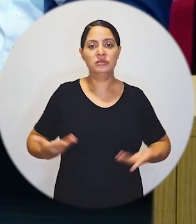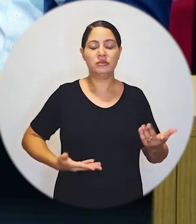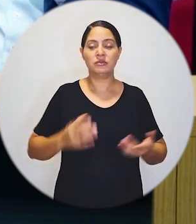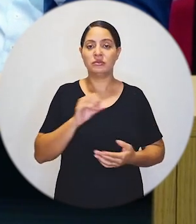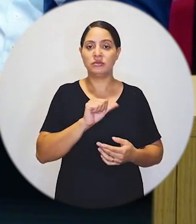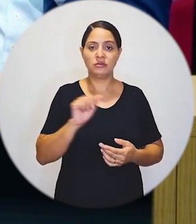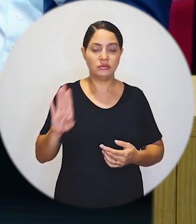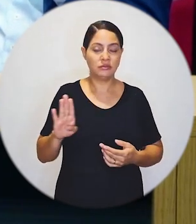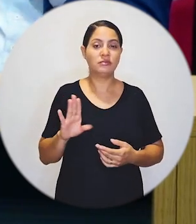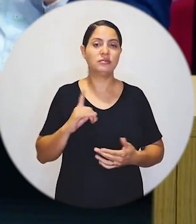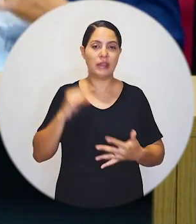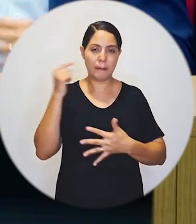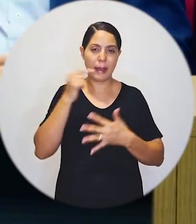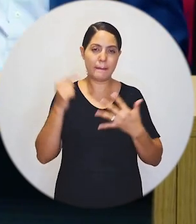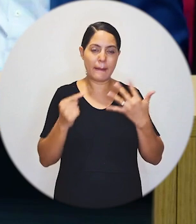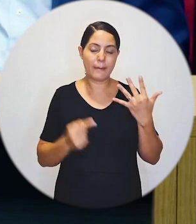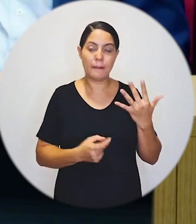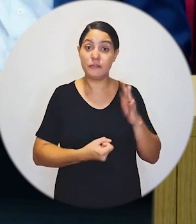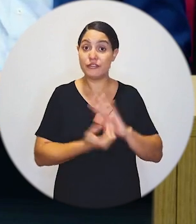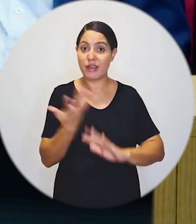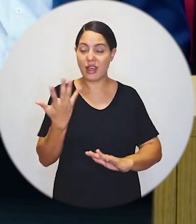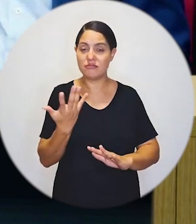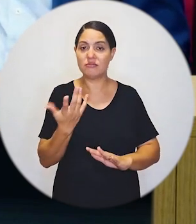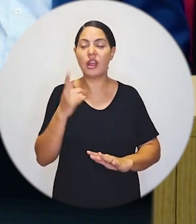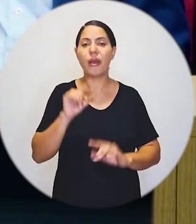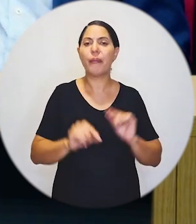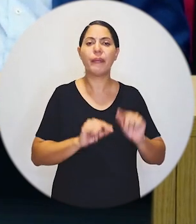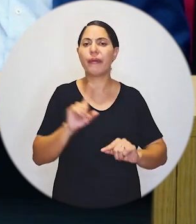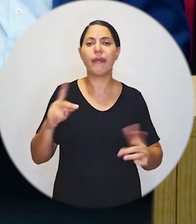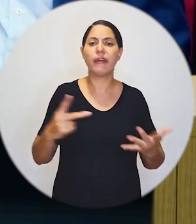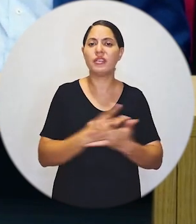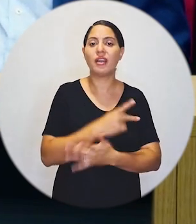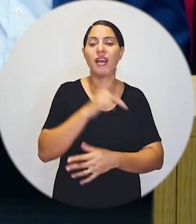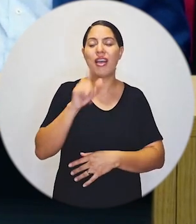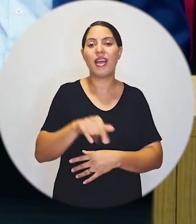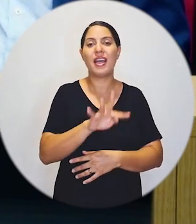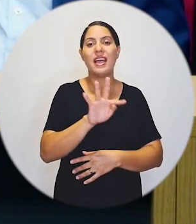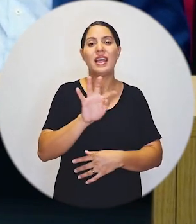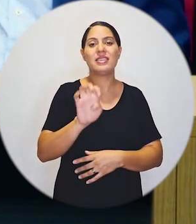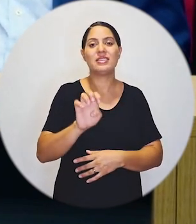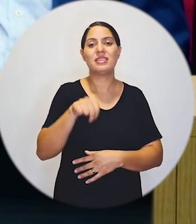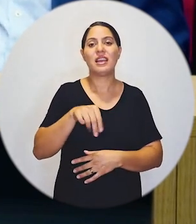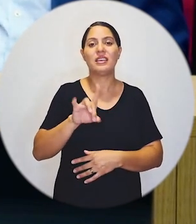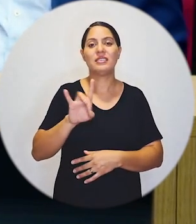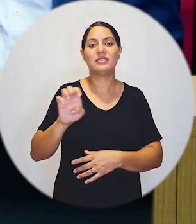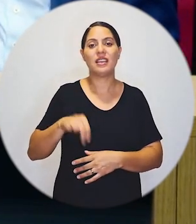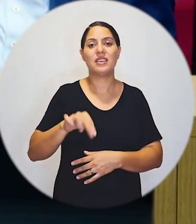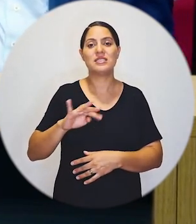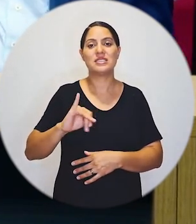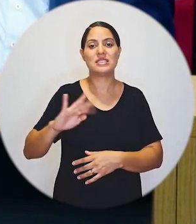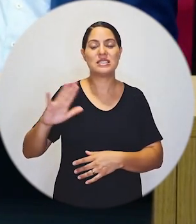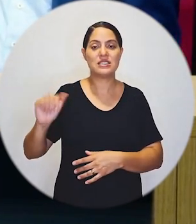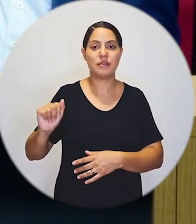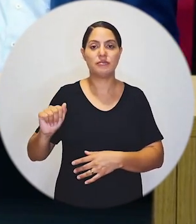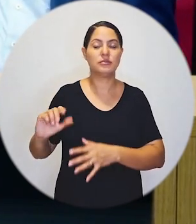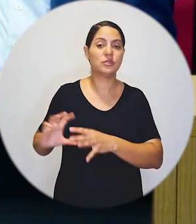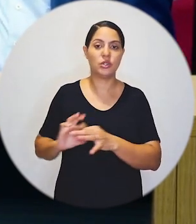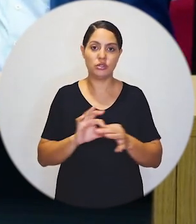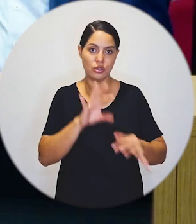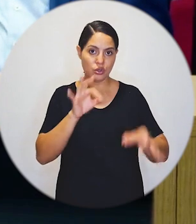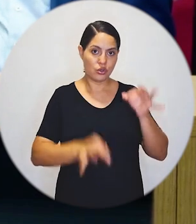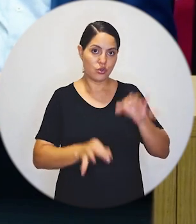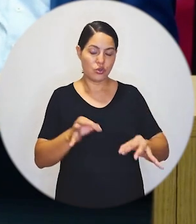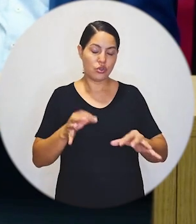função interpretativa da boa-fé objetiva, enfim. Né? Isso é uma tendência, essa cooptação do discurso jurídico pelo discurso